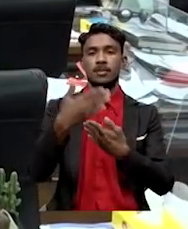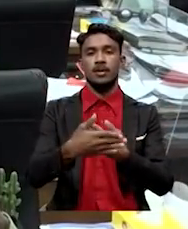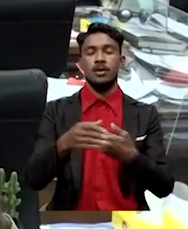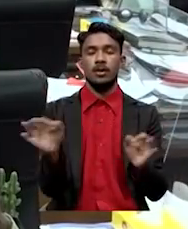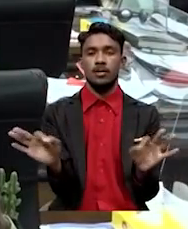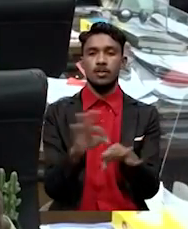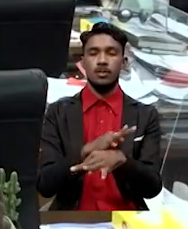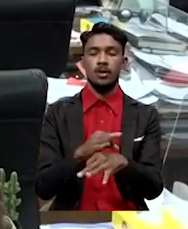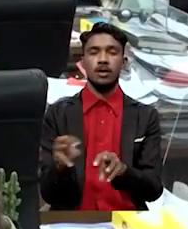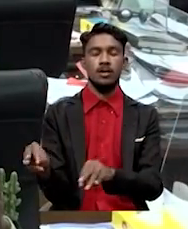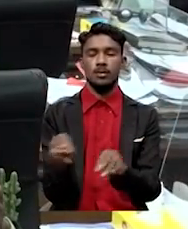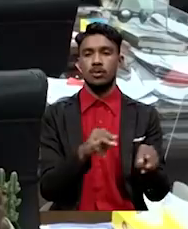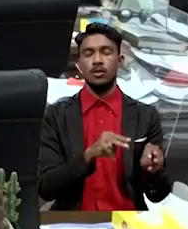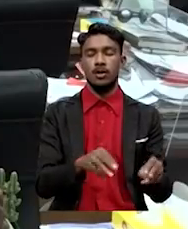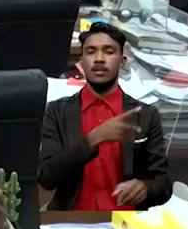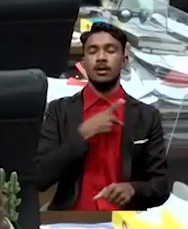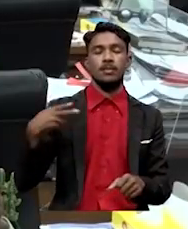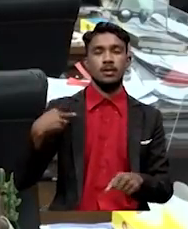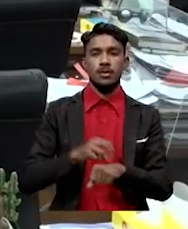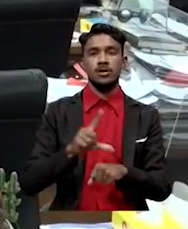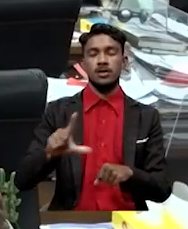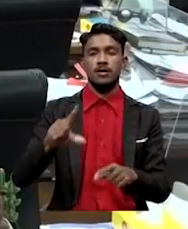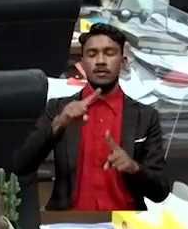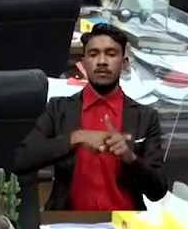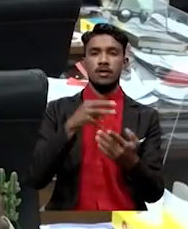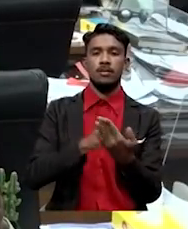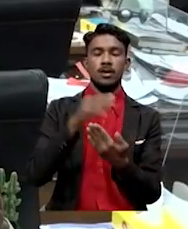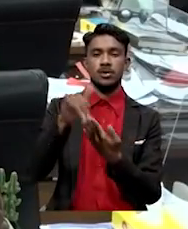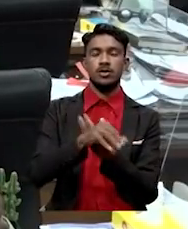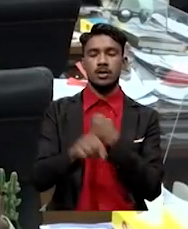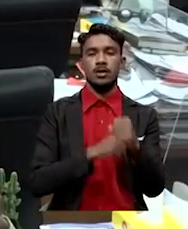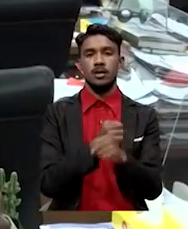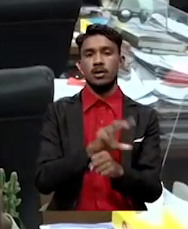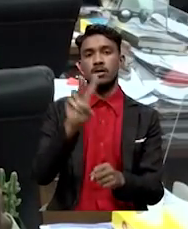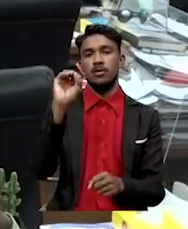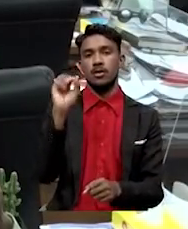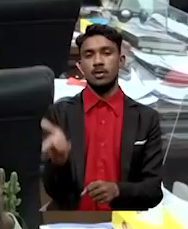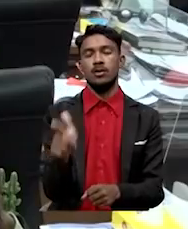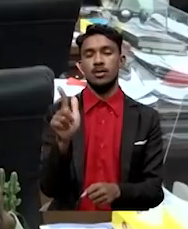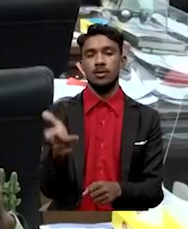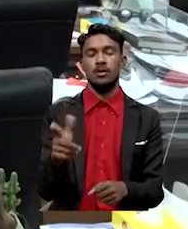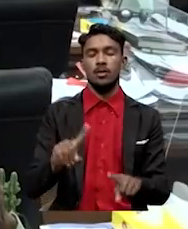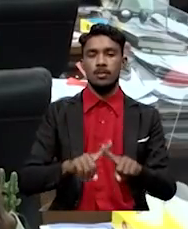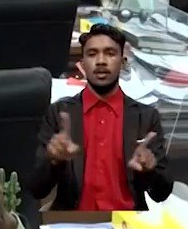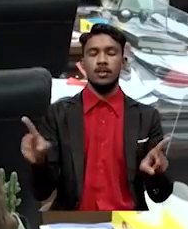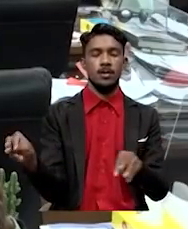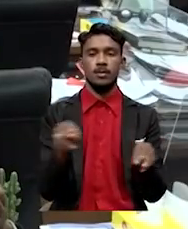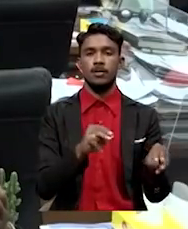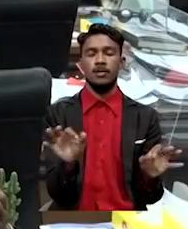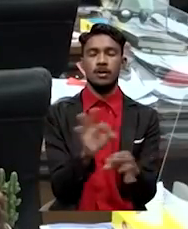Parlamento Nacional e a fula em março tina reunrua Rômulo. Mas bem, dissolução né? Lá